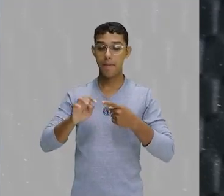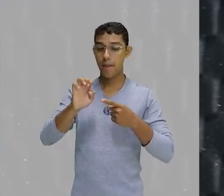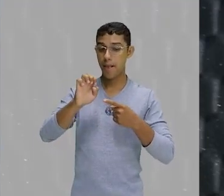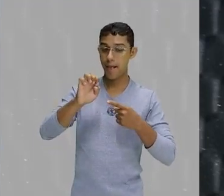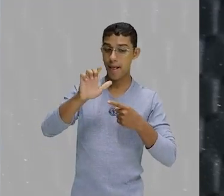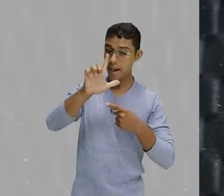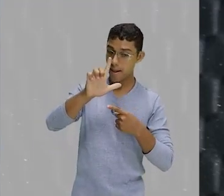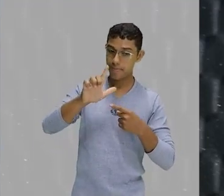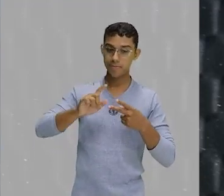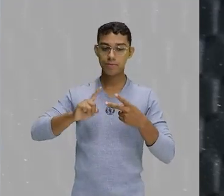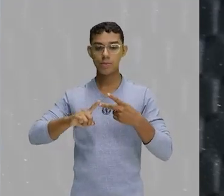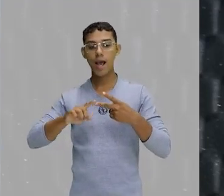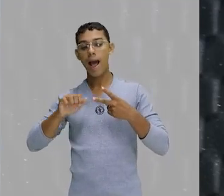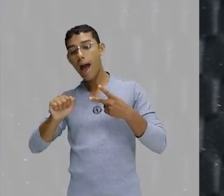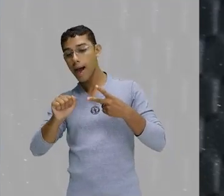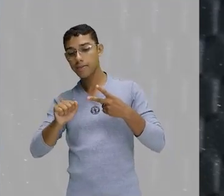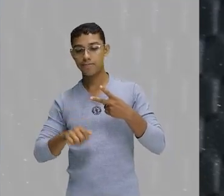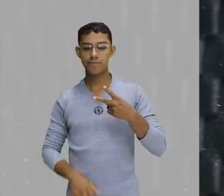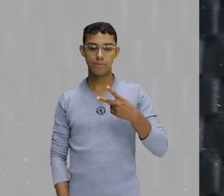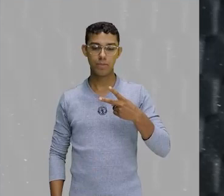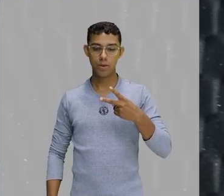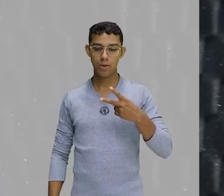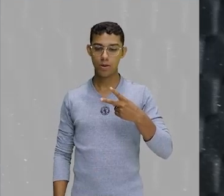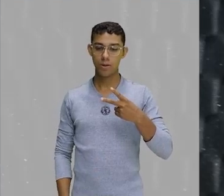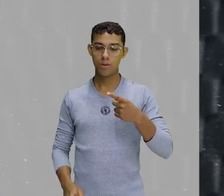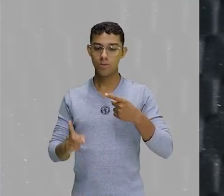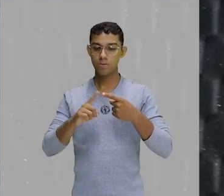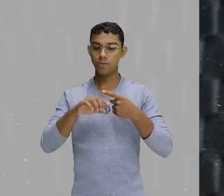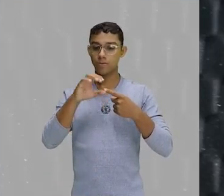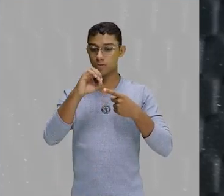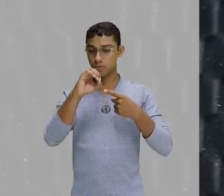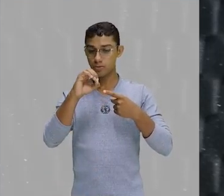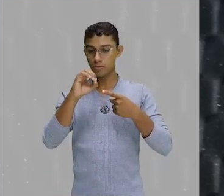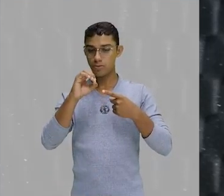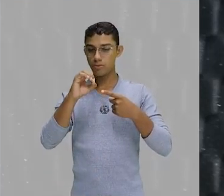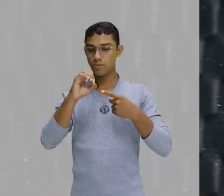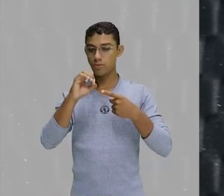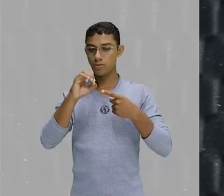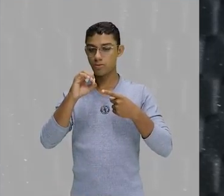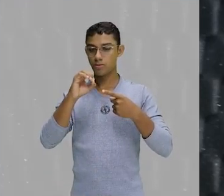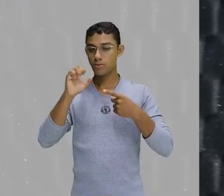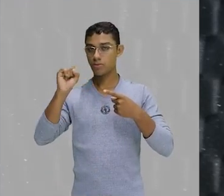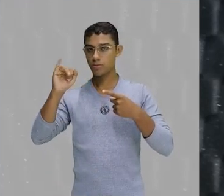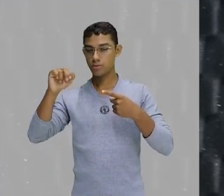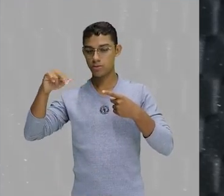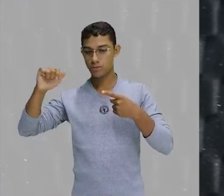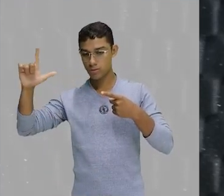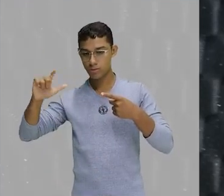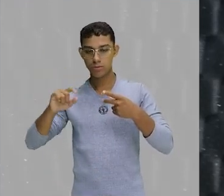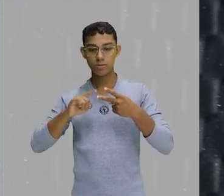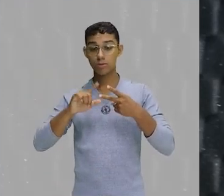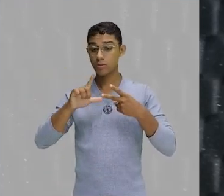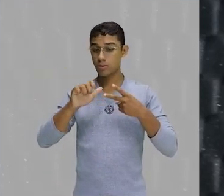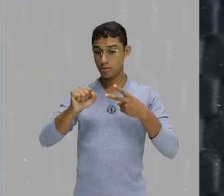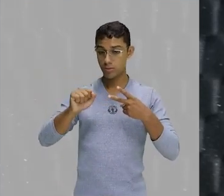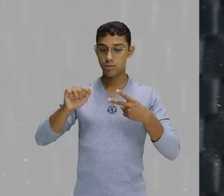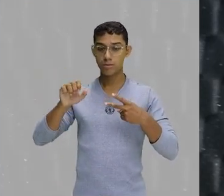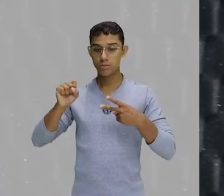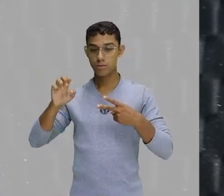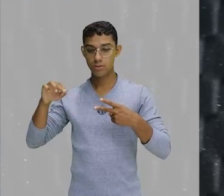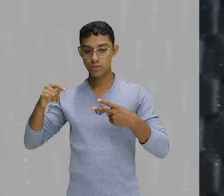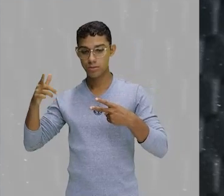a maquiagem. O sinal, la señal. A